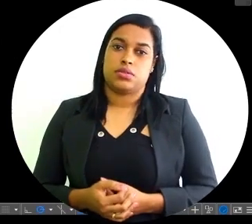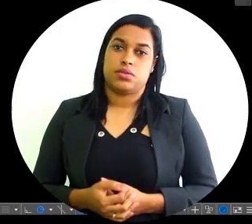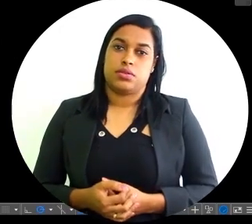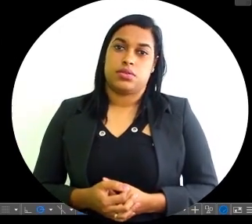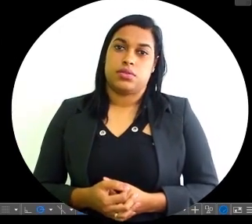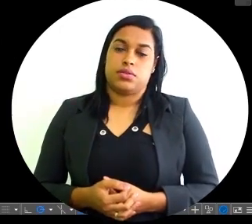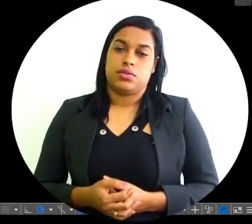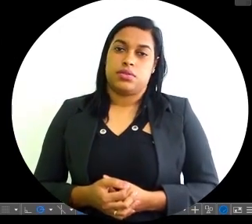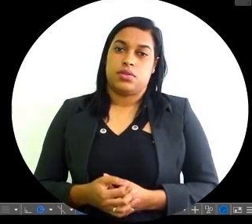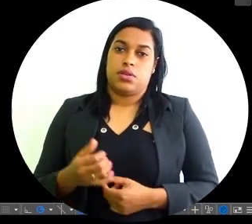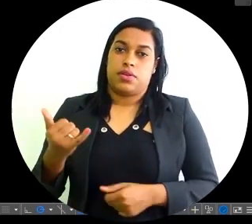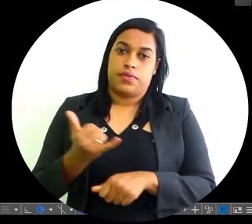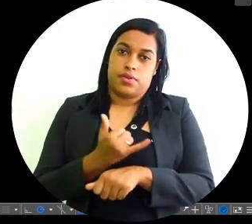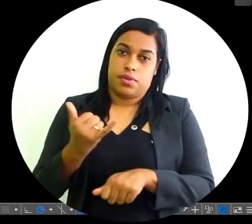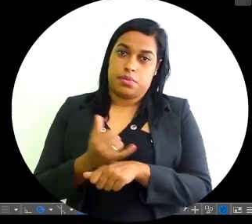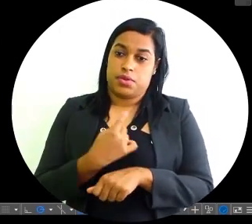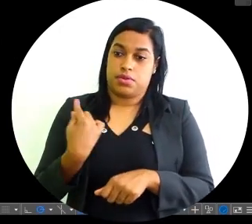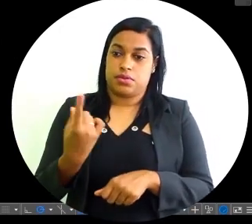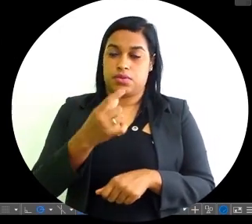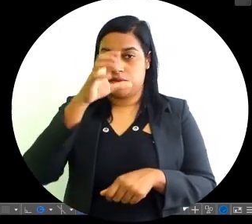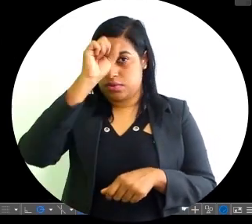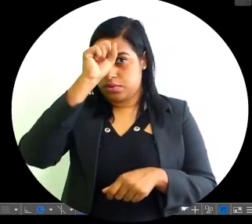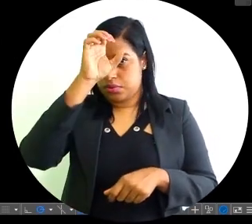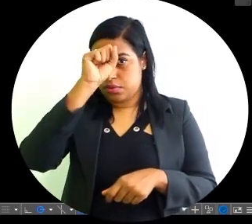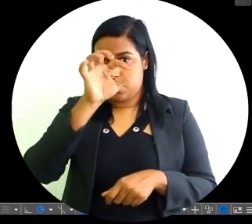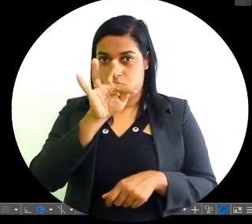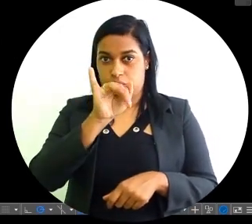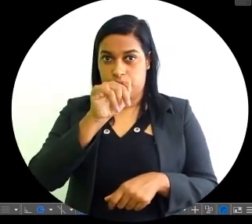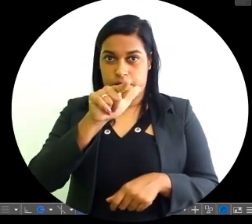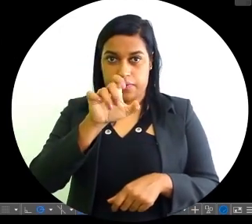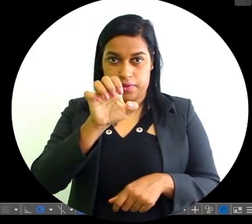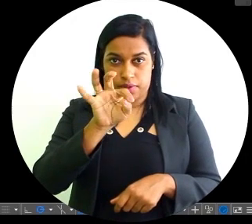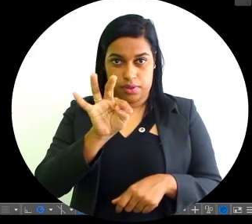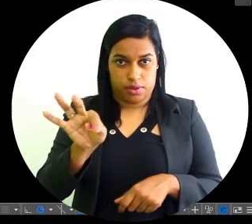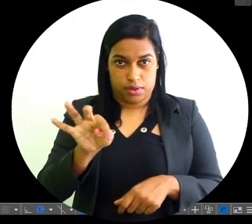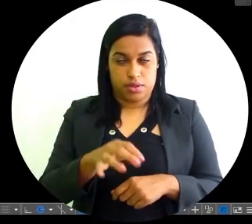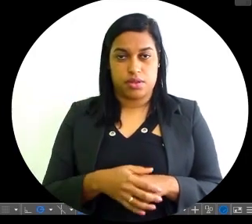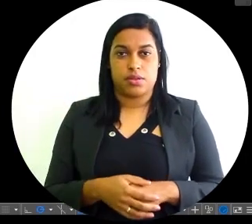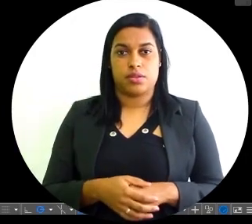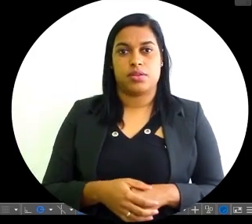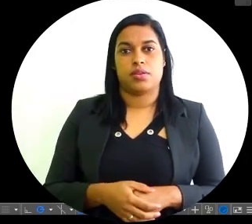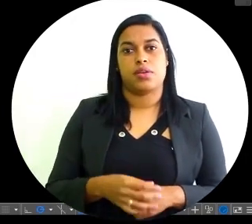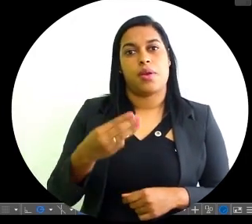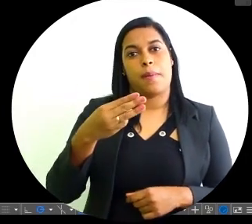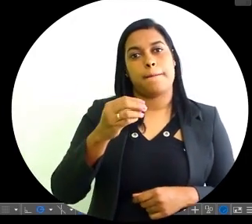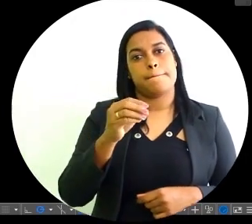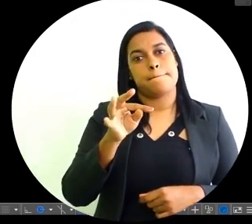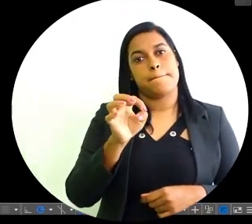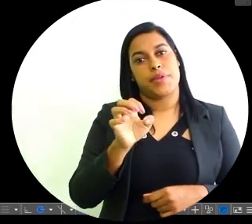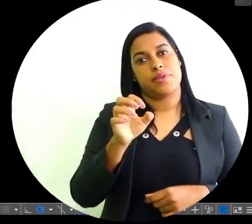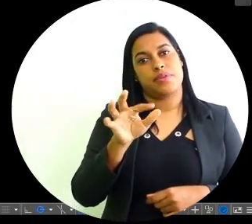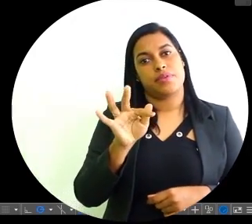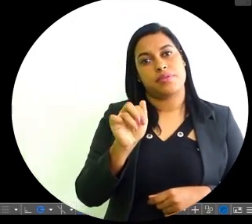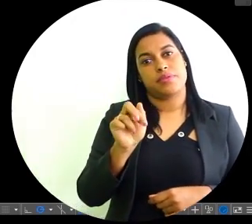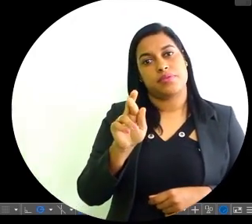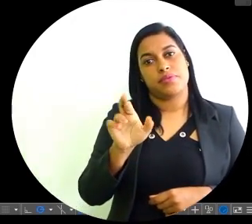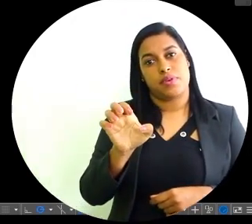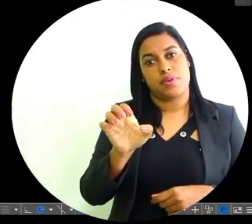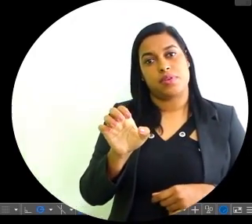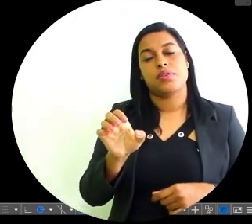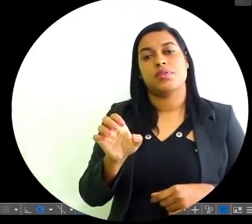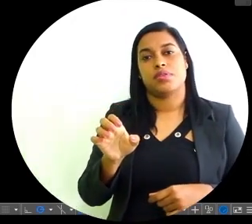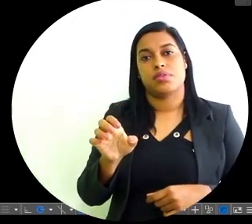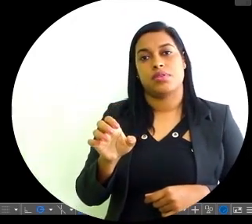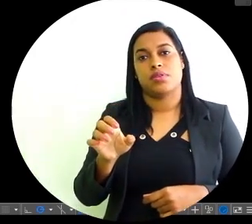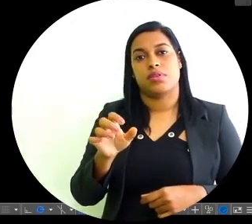nona ferramenta que nós vamos aprender agora, ela se chama Fillet, se encontra no menu Modify. Então aqui eu tenho essa opção logo abaixo do